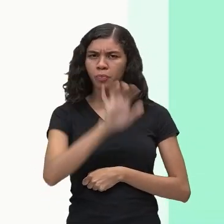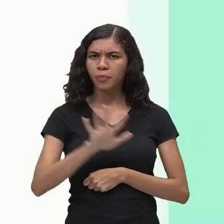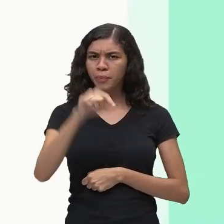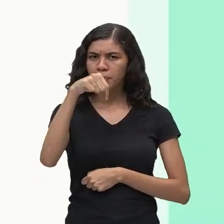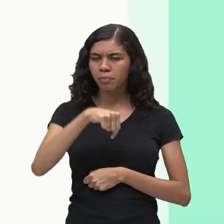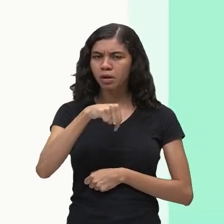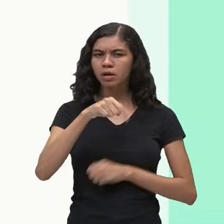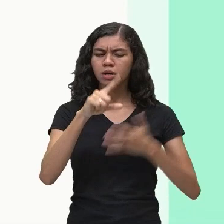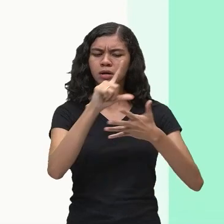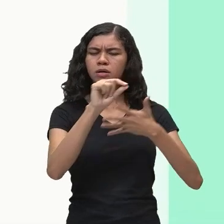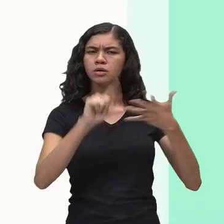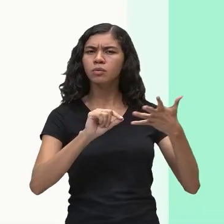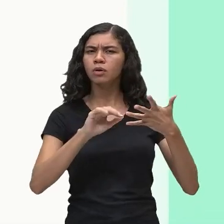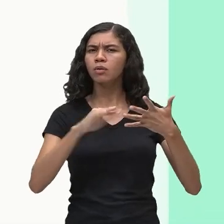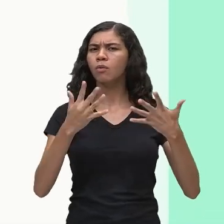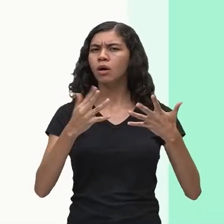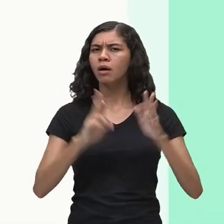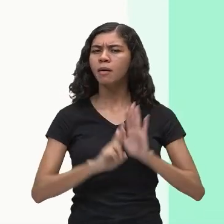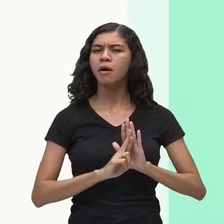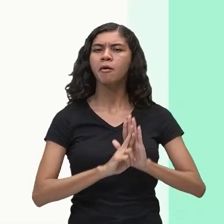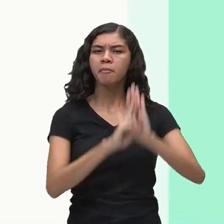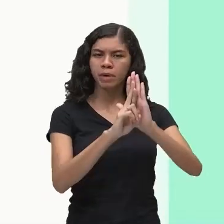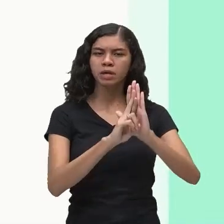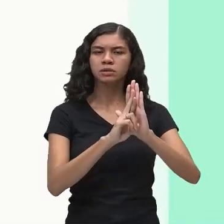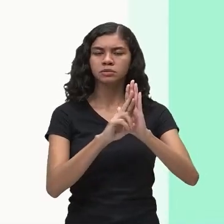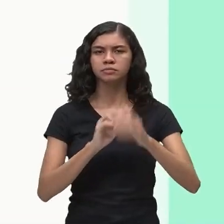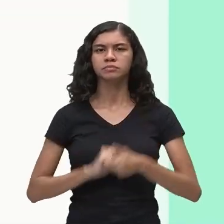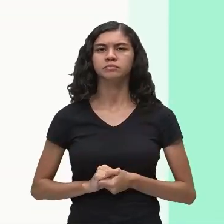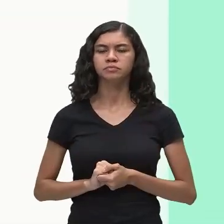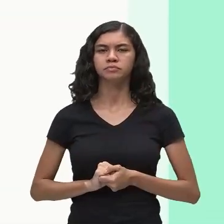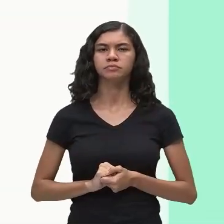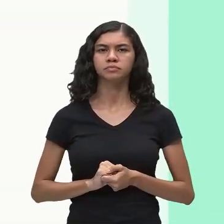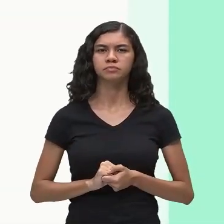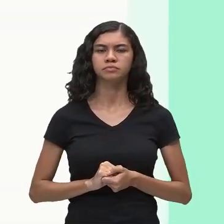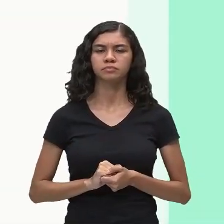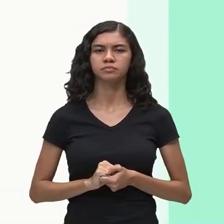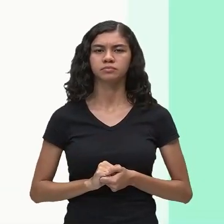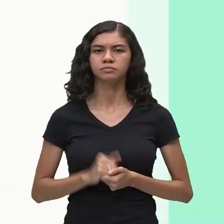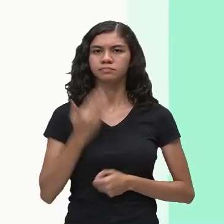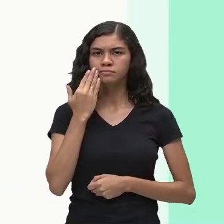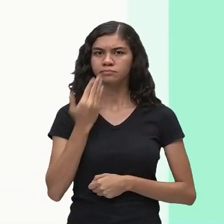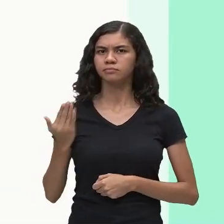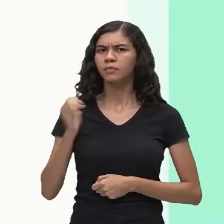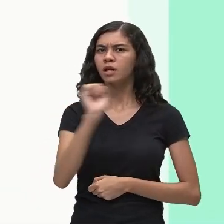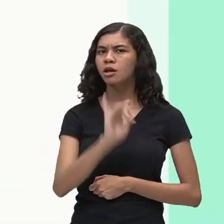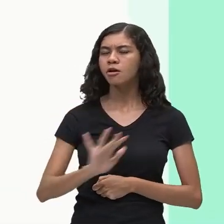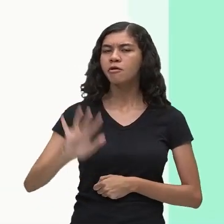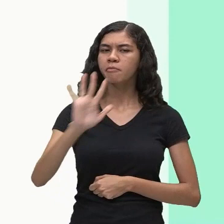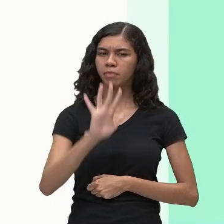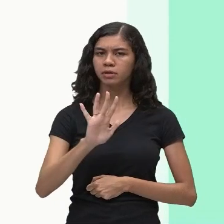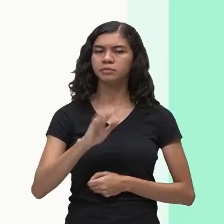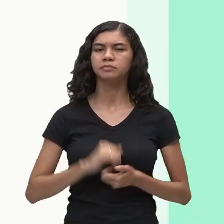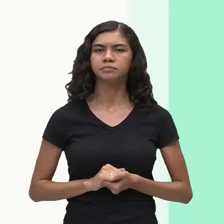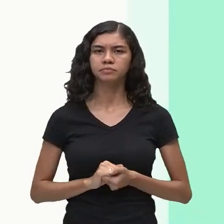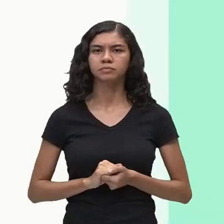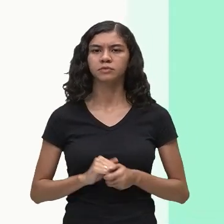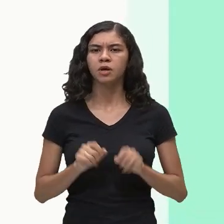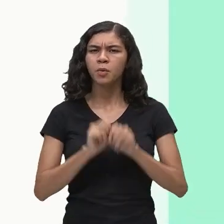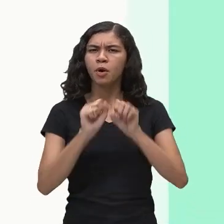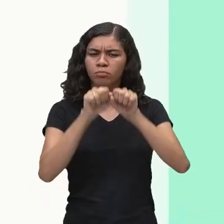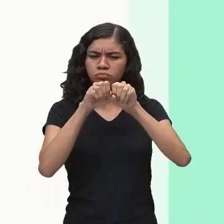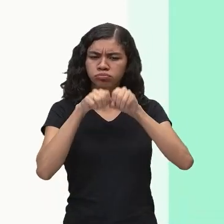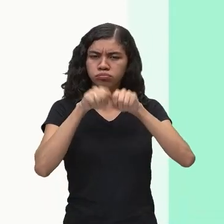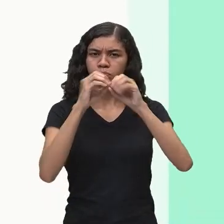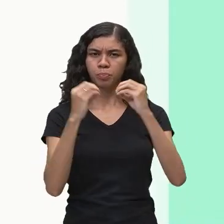apresenta a correspondência correta. Então, nós temos aí esta imagem, onde nós temos as glândulas apresentadas para